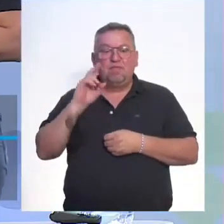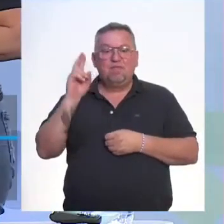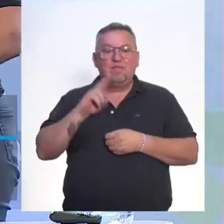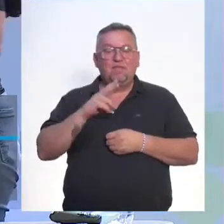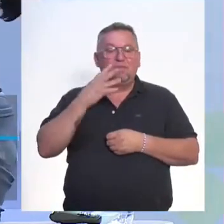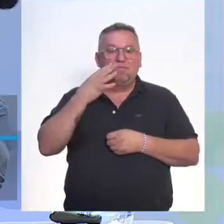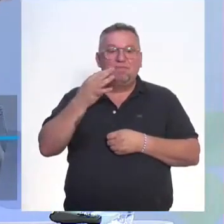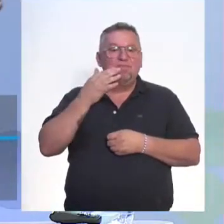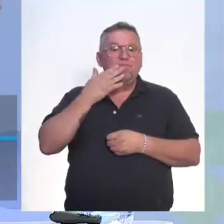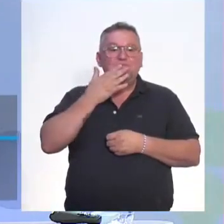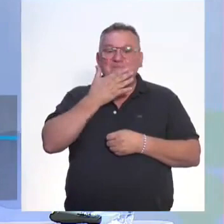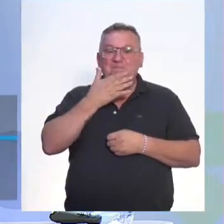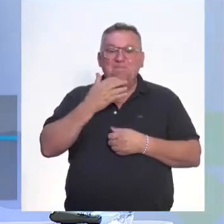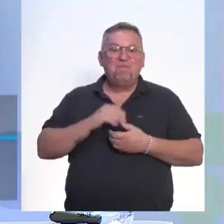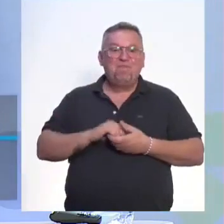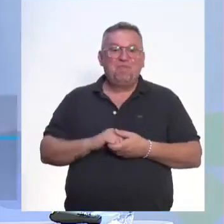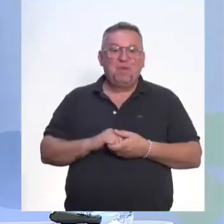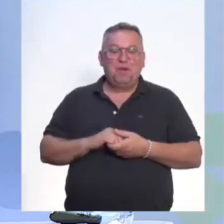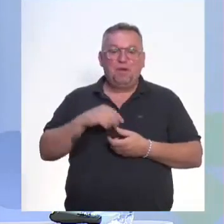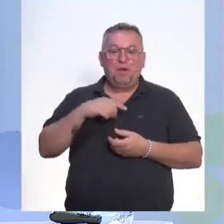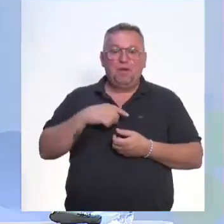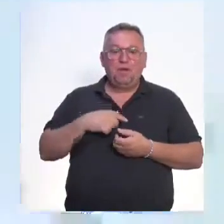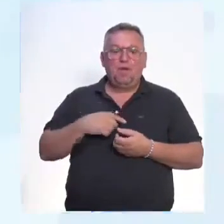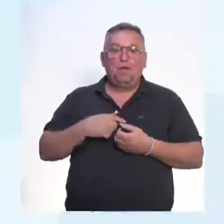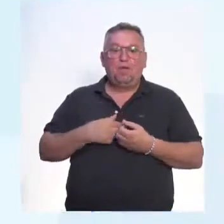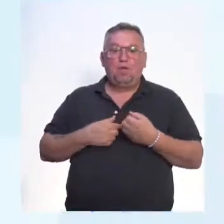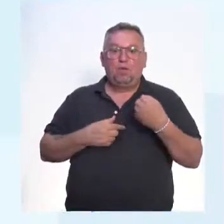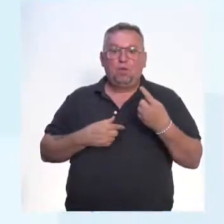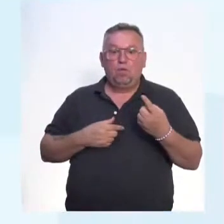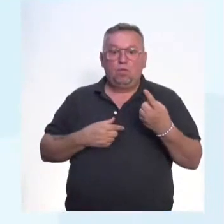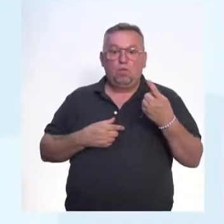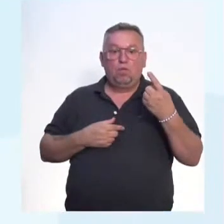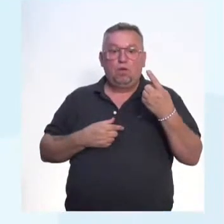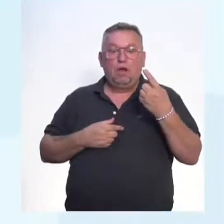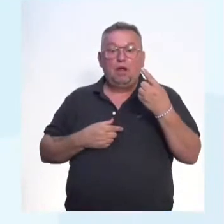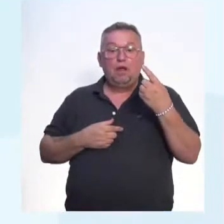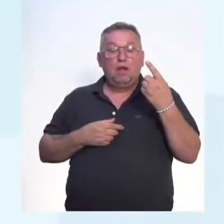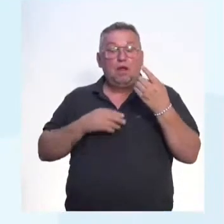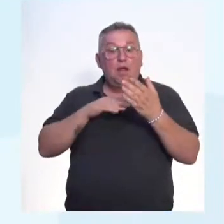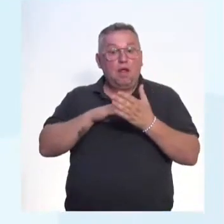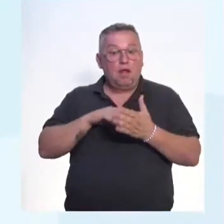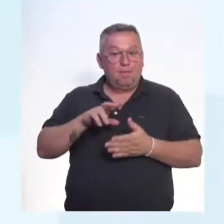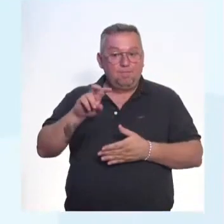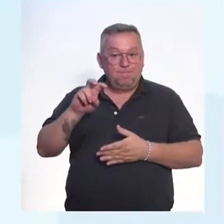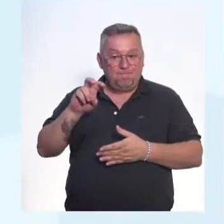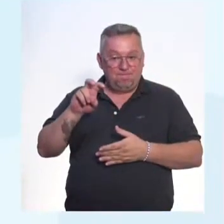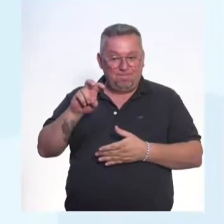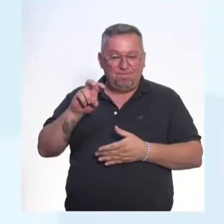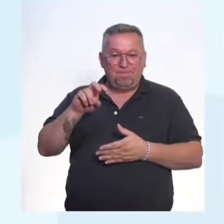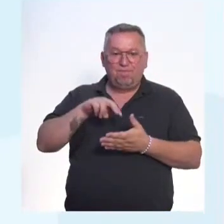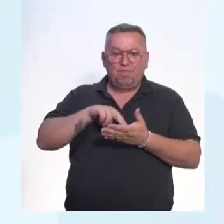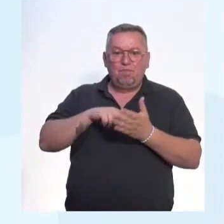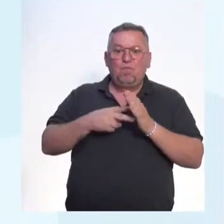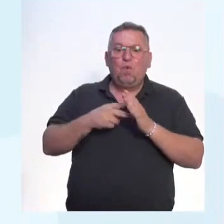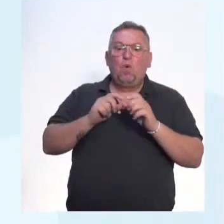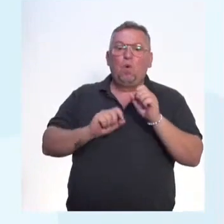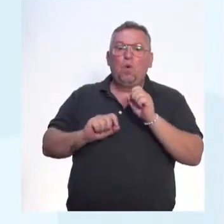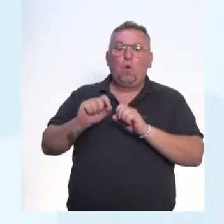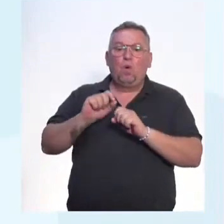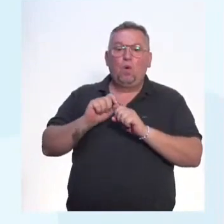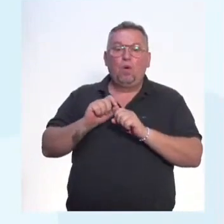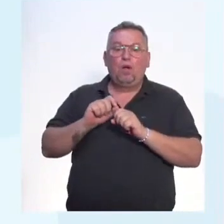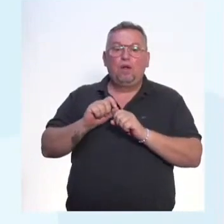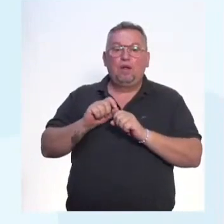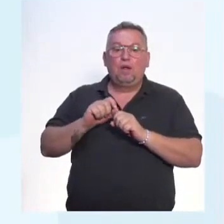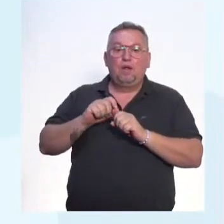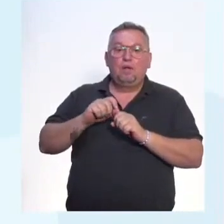prestar atenção. Aqui em cima nós temos os algarismos de 1 até 5. Isso significa que o